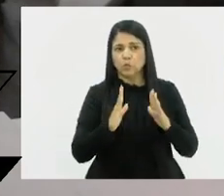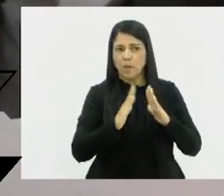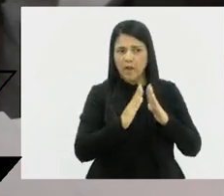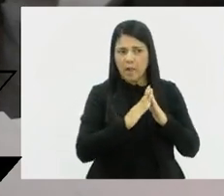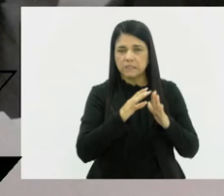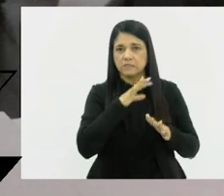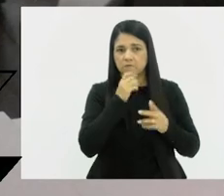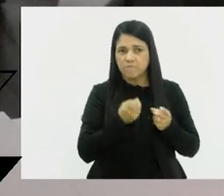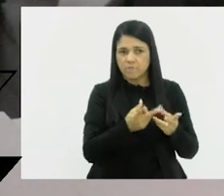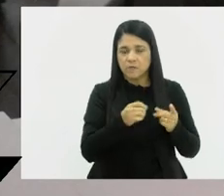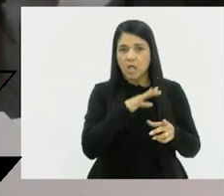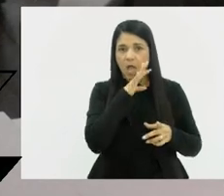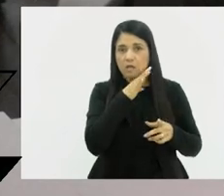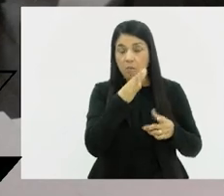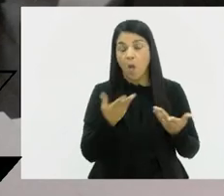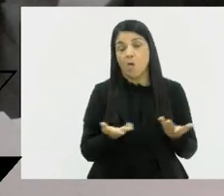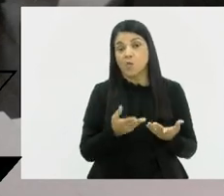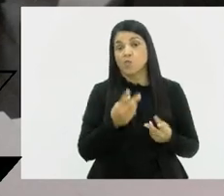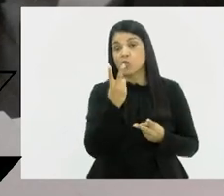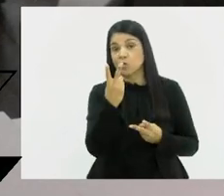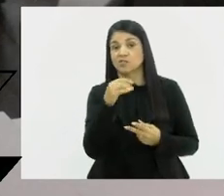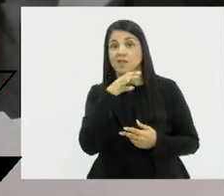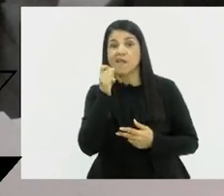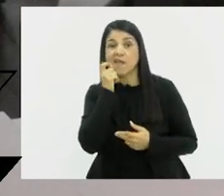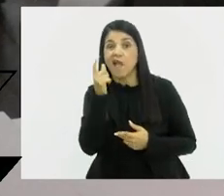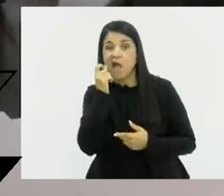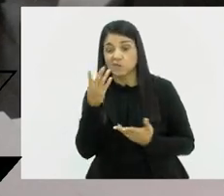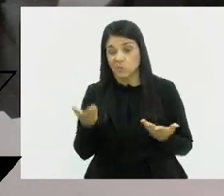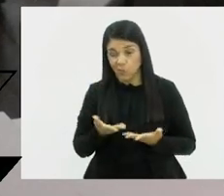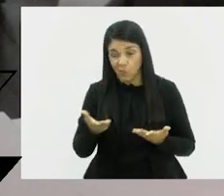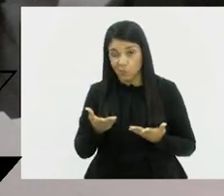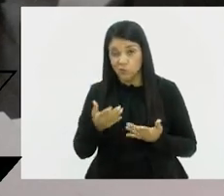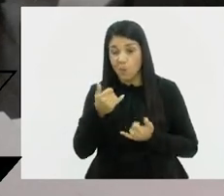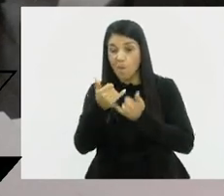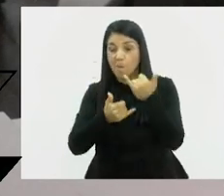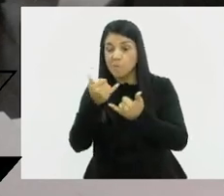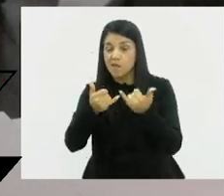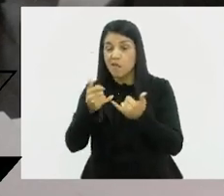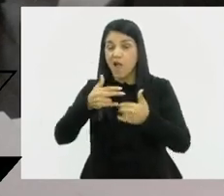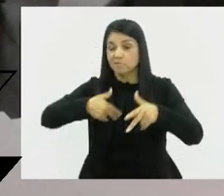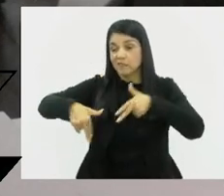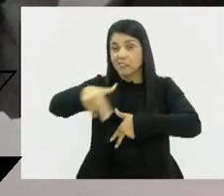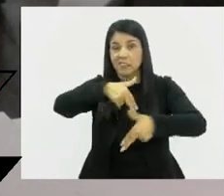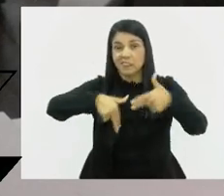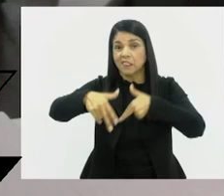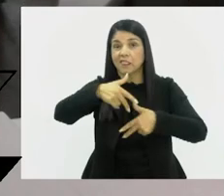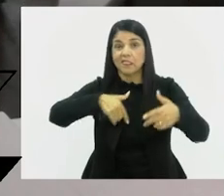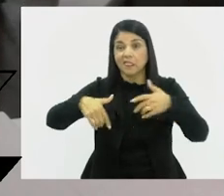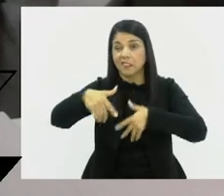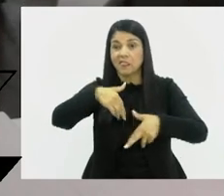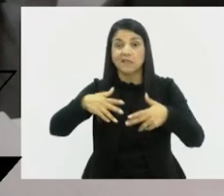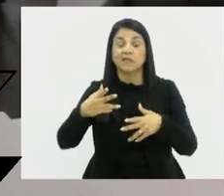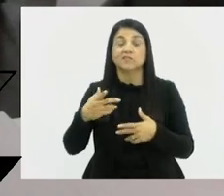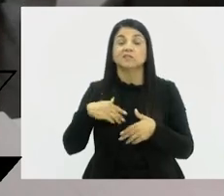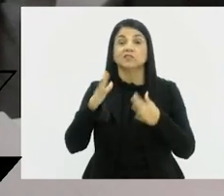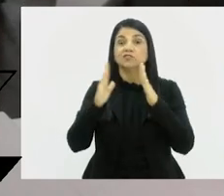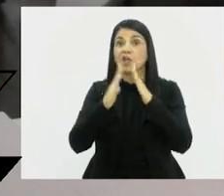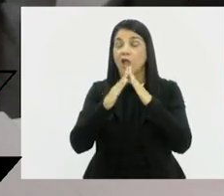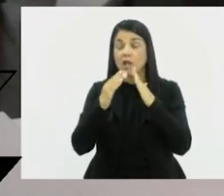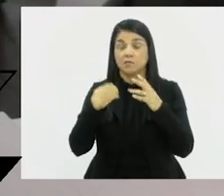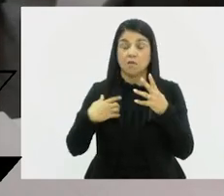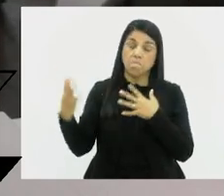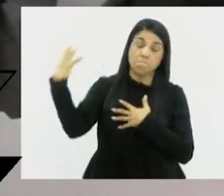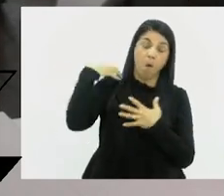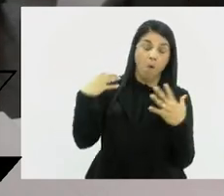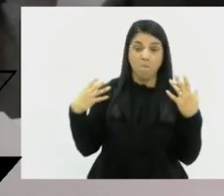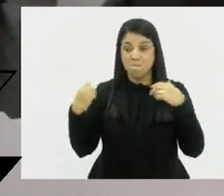2 gatos resgataram. E os gatos, hoje, deputado, resolveram fazer, brincar de piquetada dentro de casa. Você imagina como é que foi, pulando em cima da gente. Eu estou meio